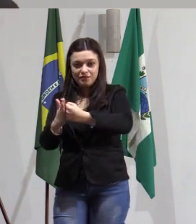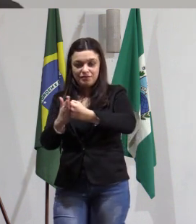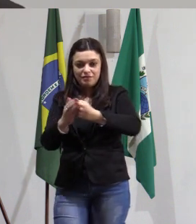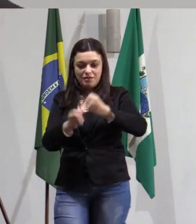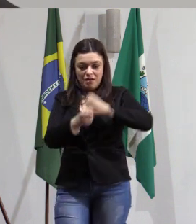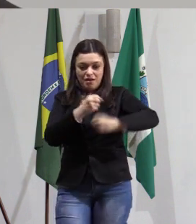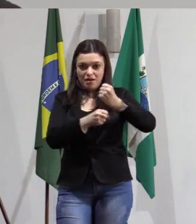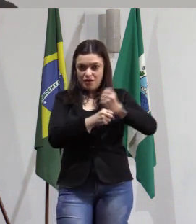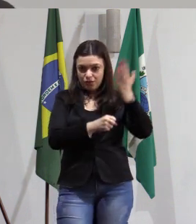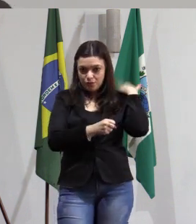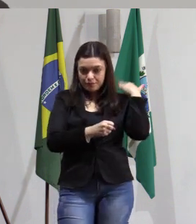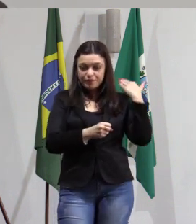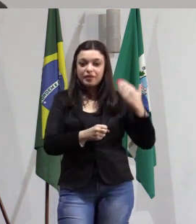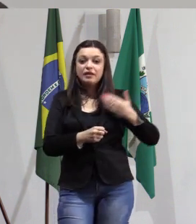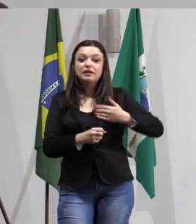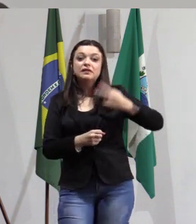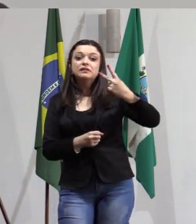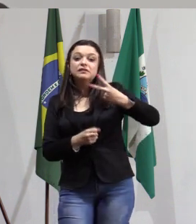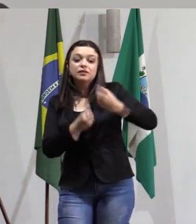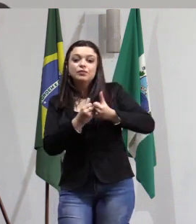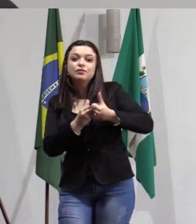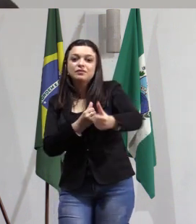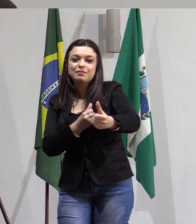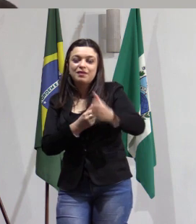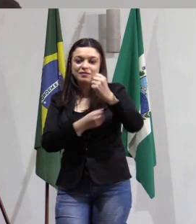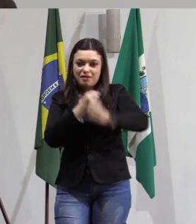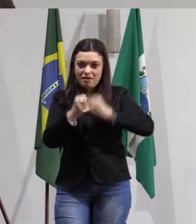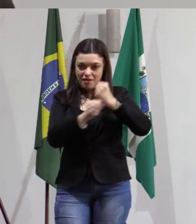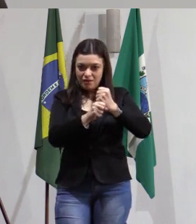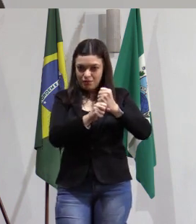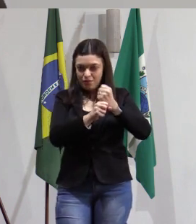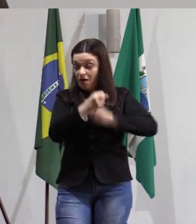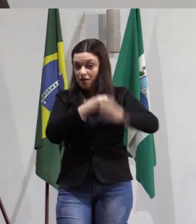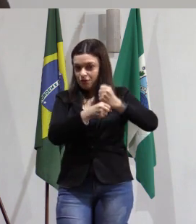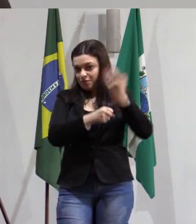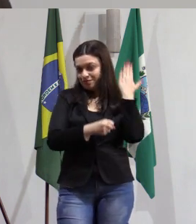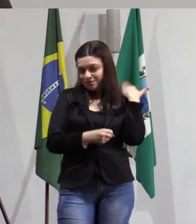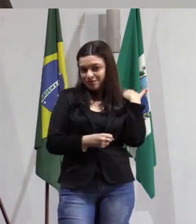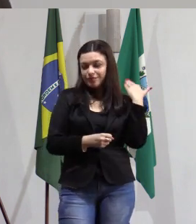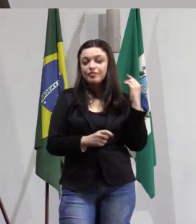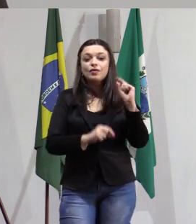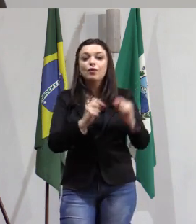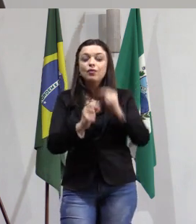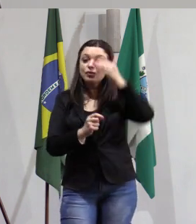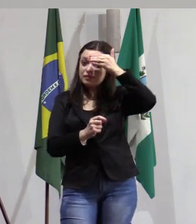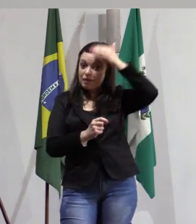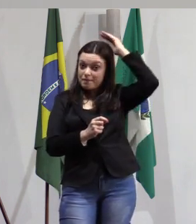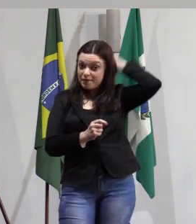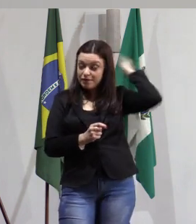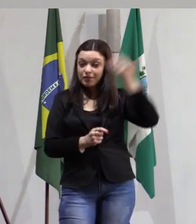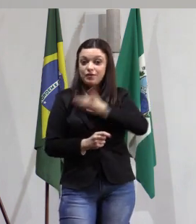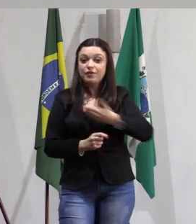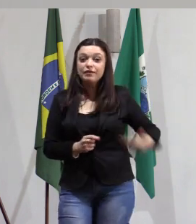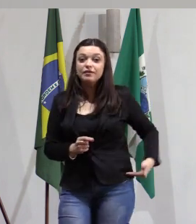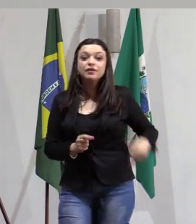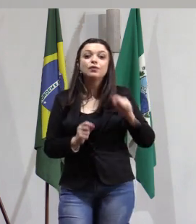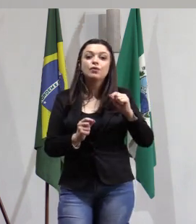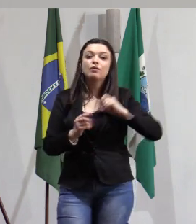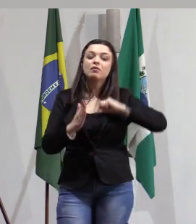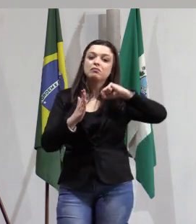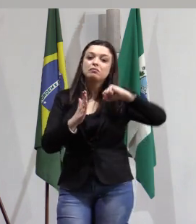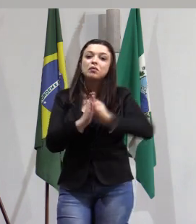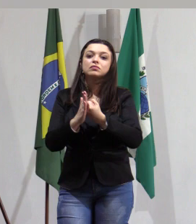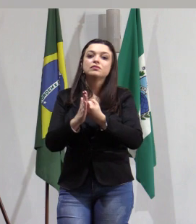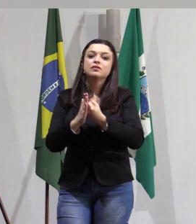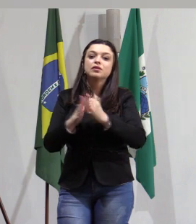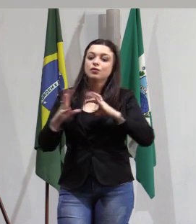E no segundo semestre do ano passado, o governo Temer confiscou recursos de todas as universidades brasileiras da